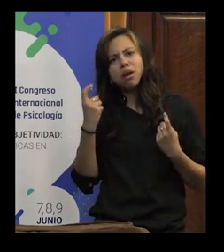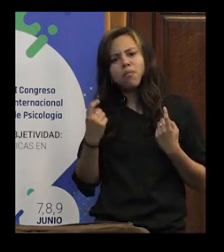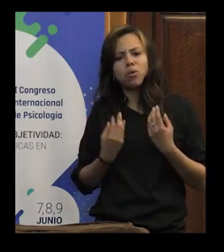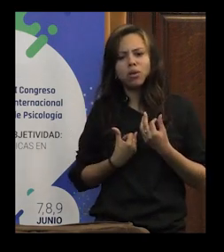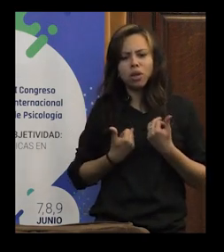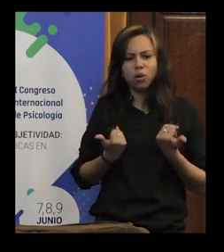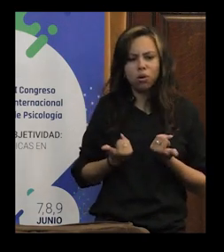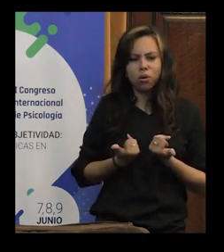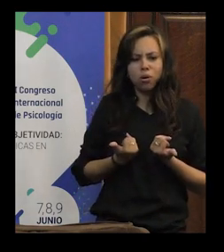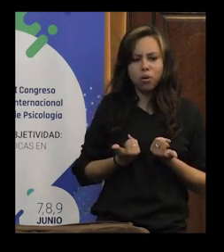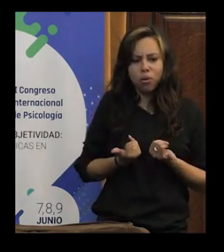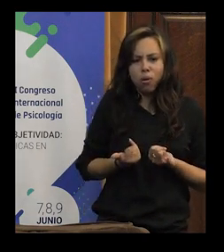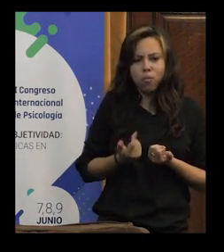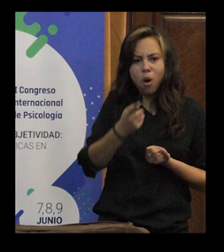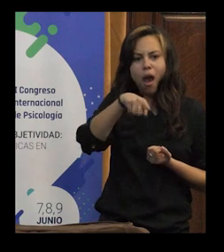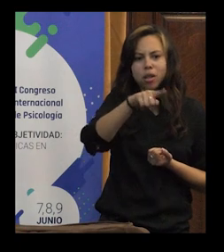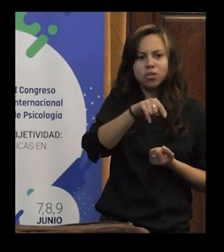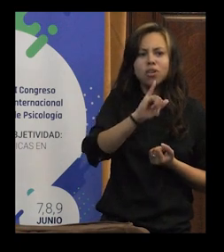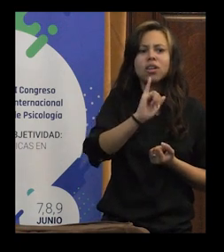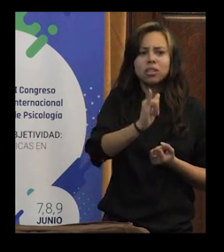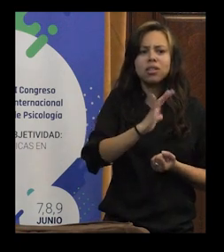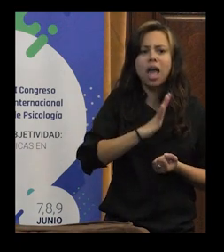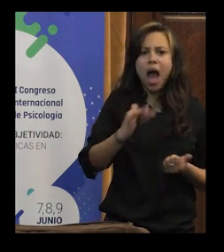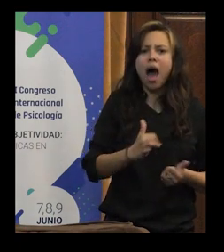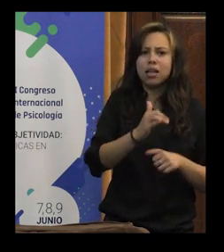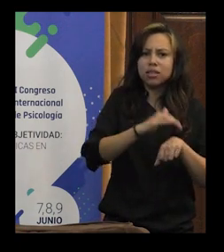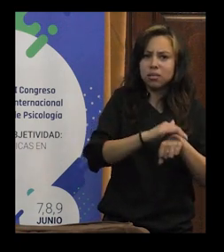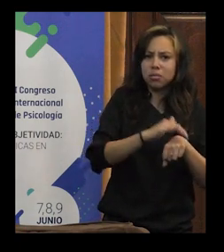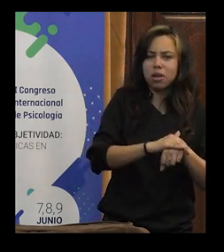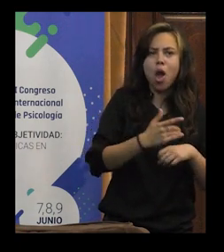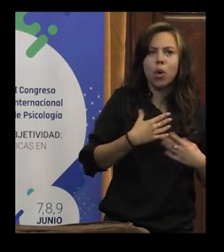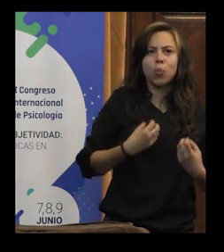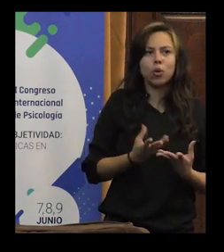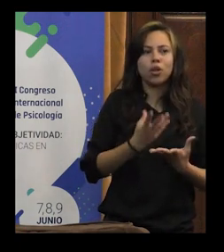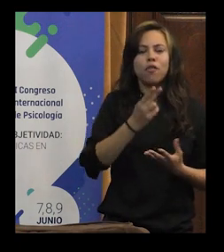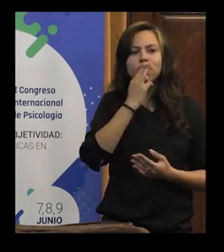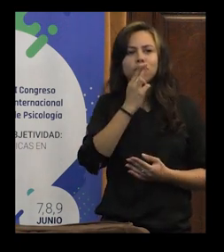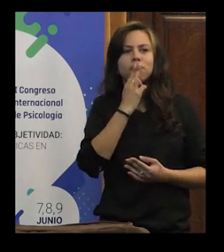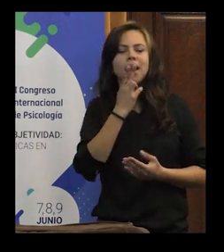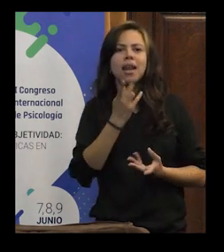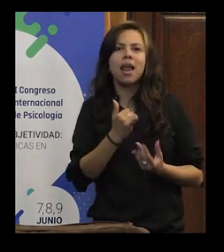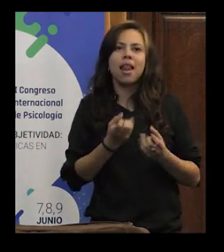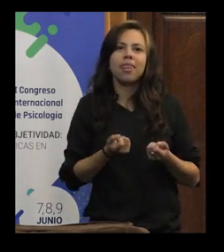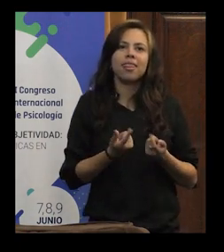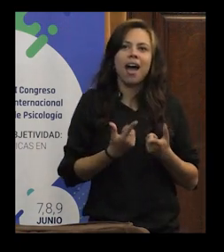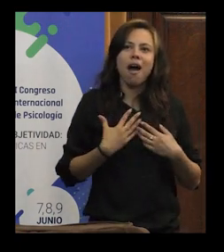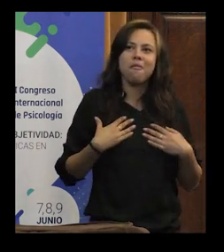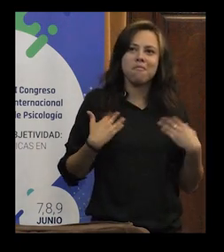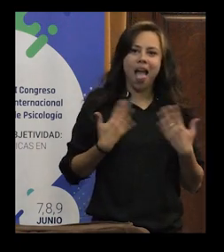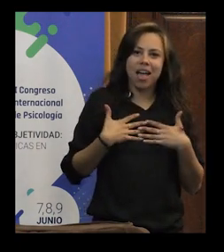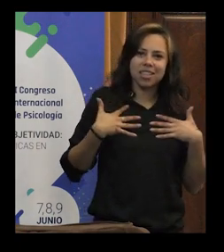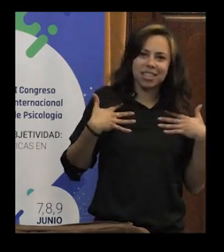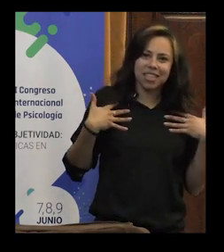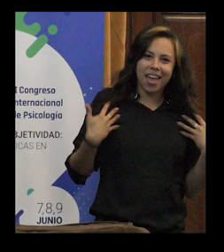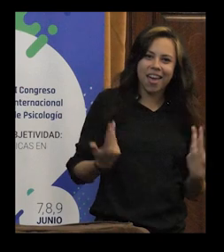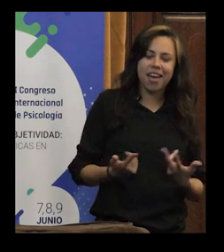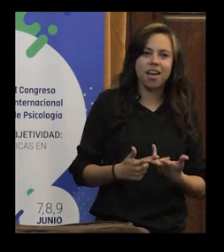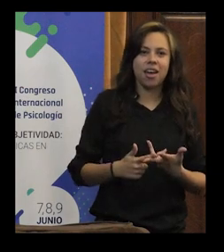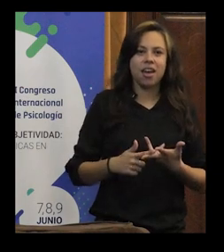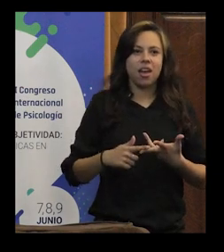a assumir riscos: o prazer, os benefícios associados à ousadia,